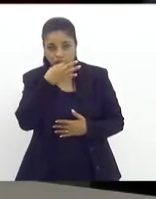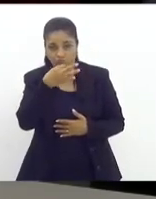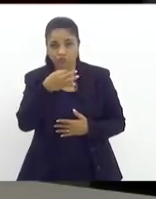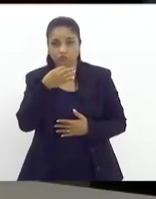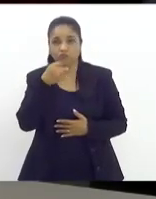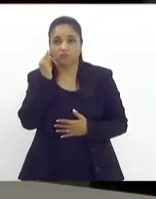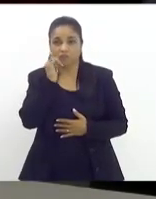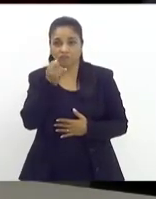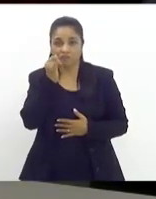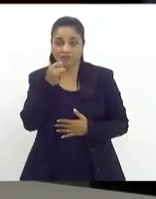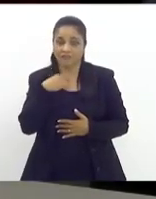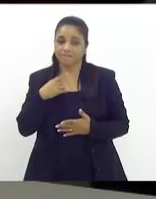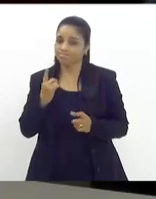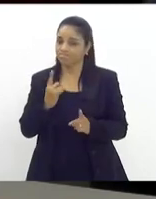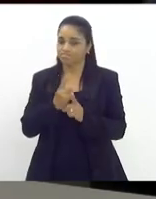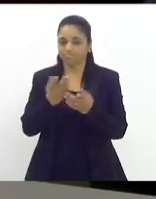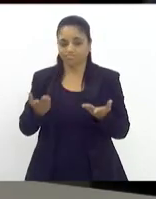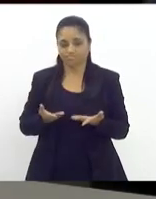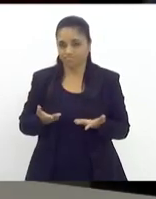não se encontra.